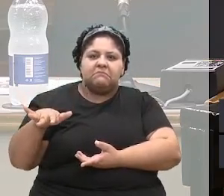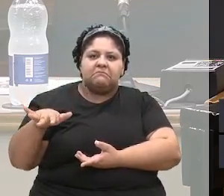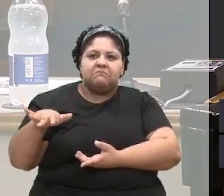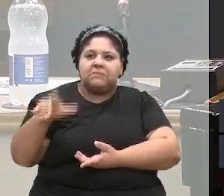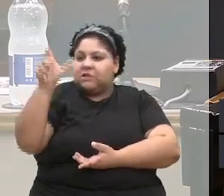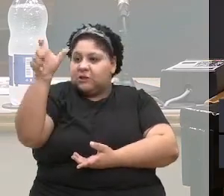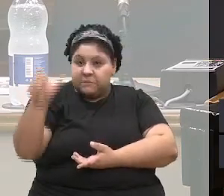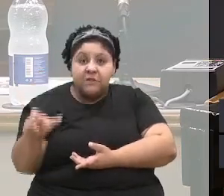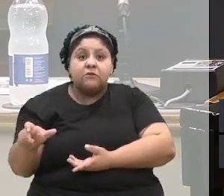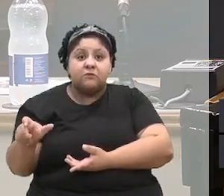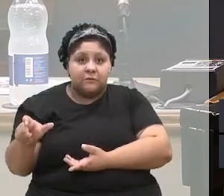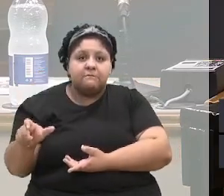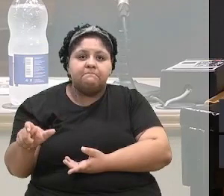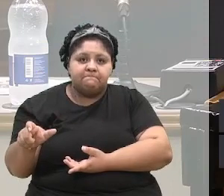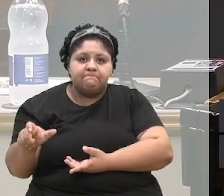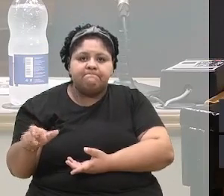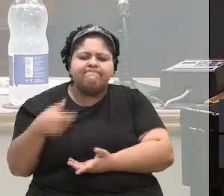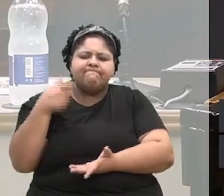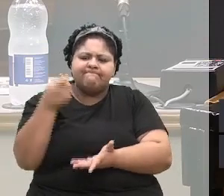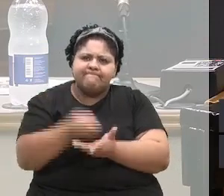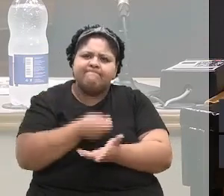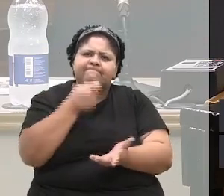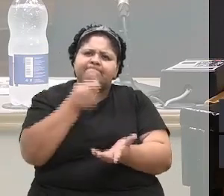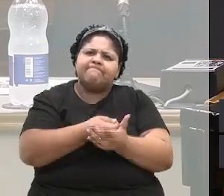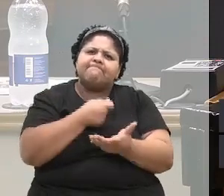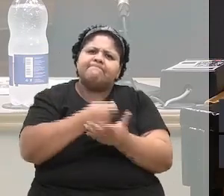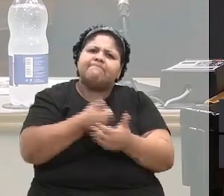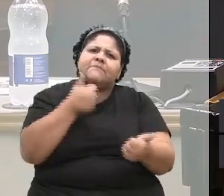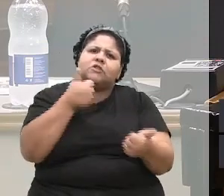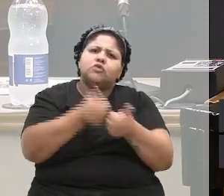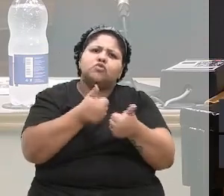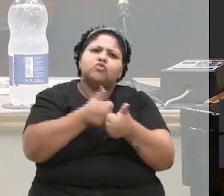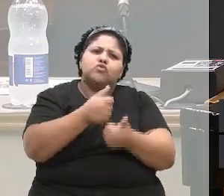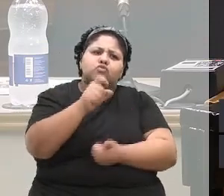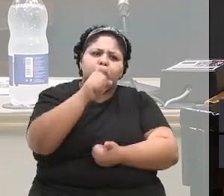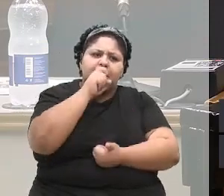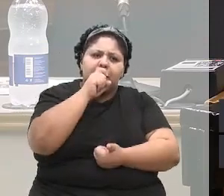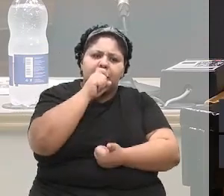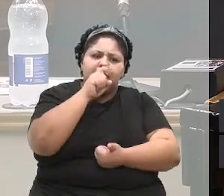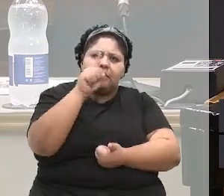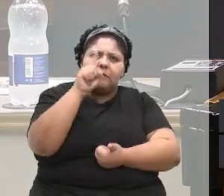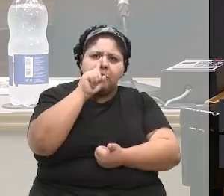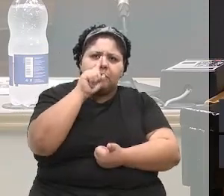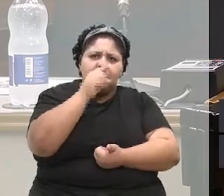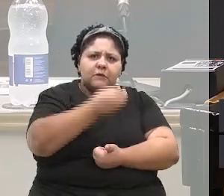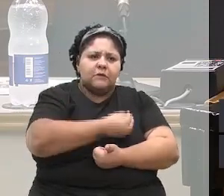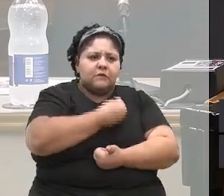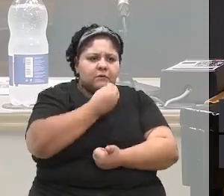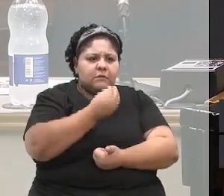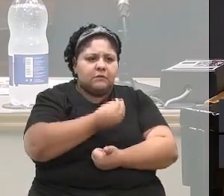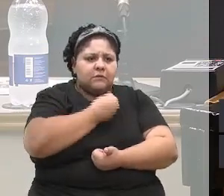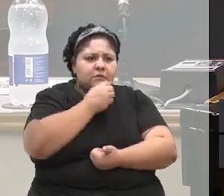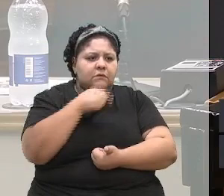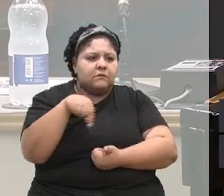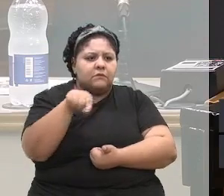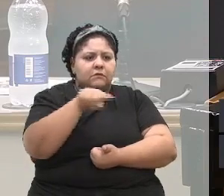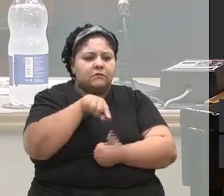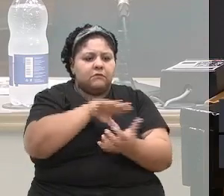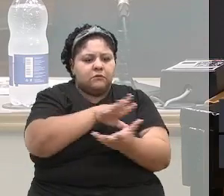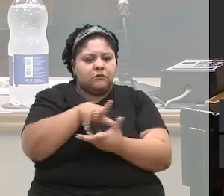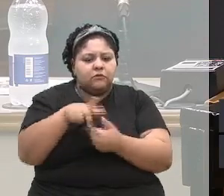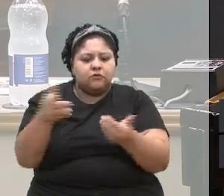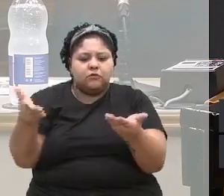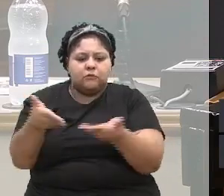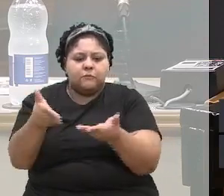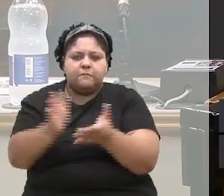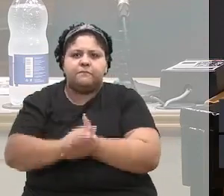que tanto lutam junto com os seus pais para sobreviver no nosso mundo de hoje. E